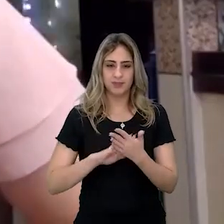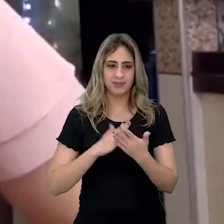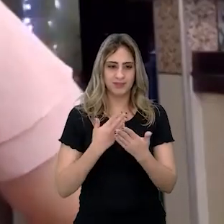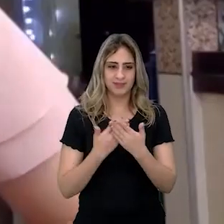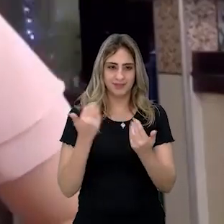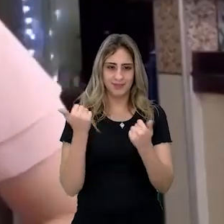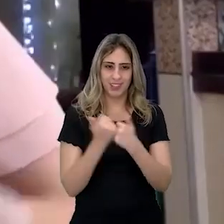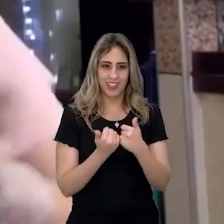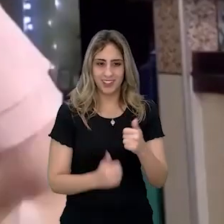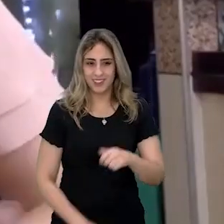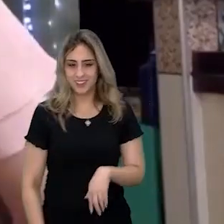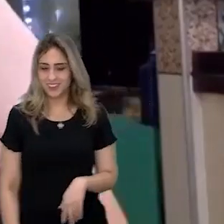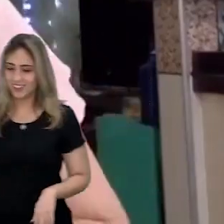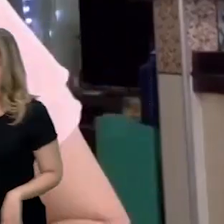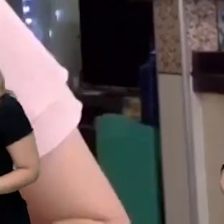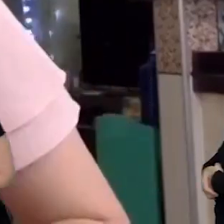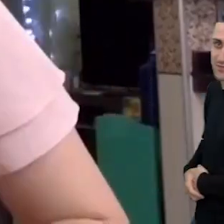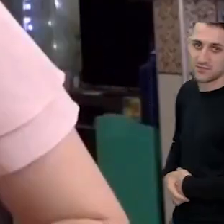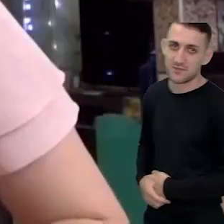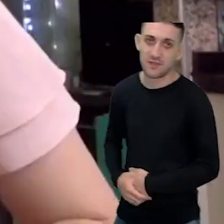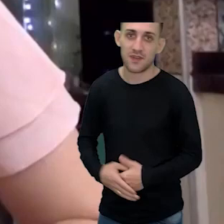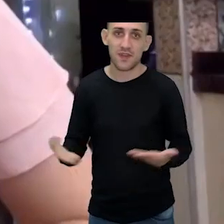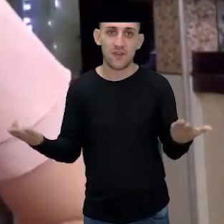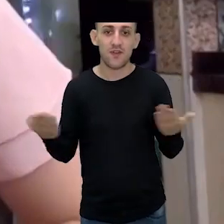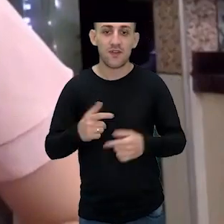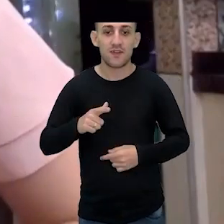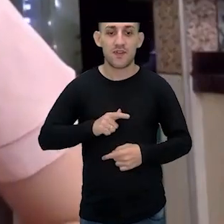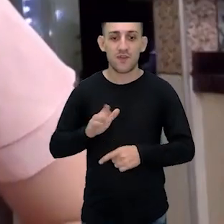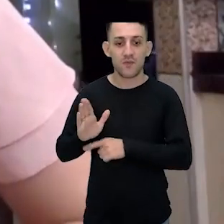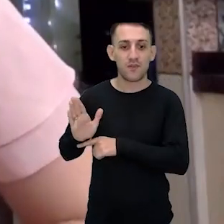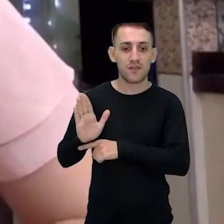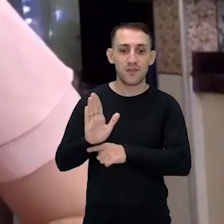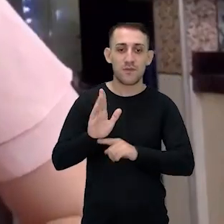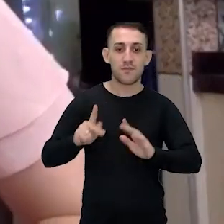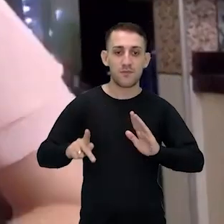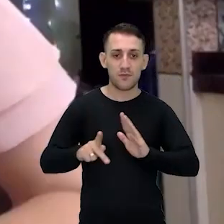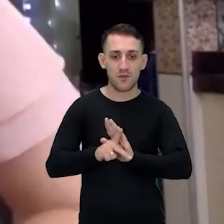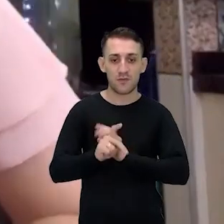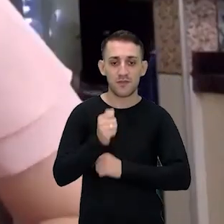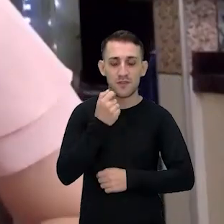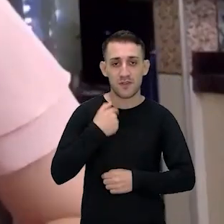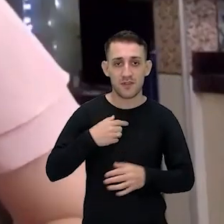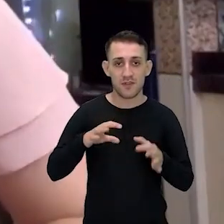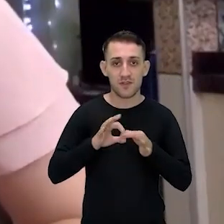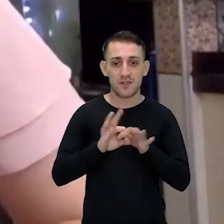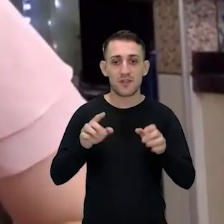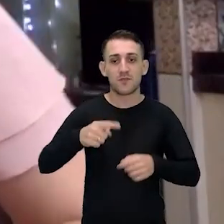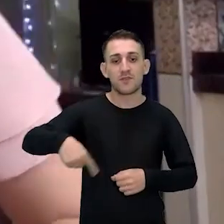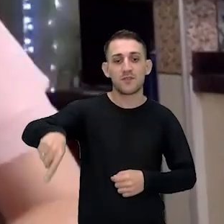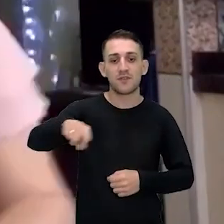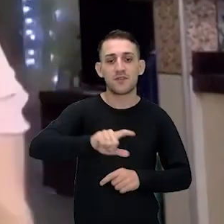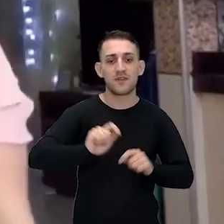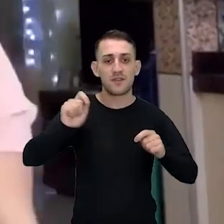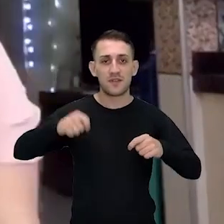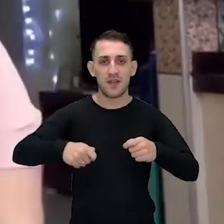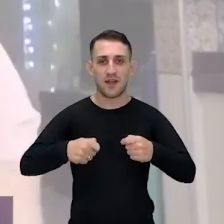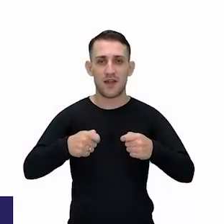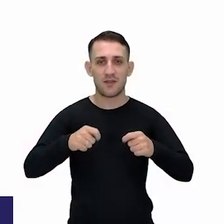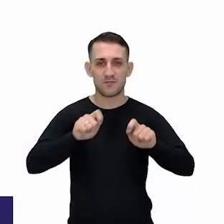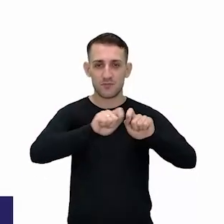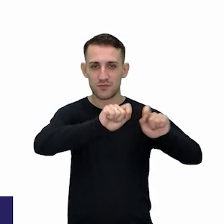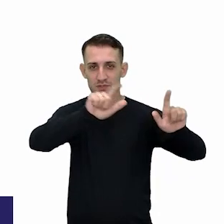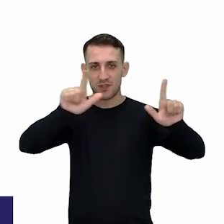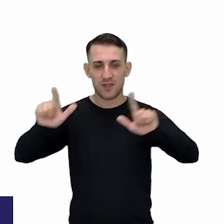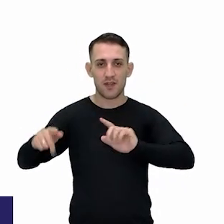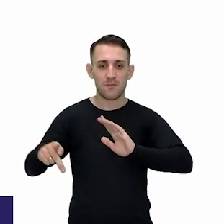E agora, como a contribuição de ciências, eu deixo aí, ó, pode subir o slide